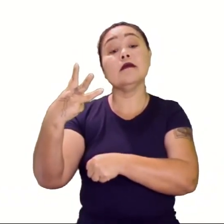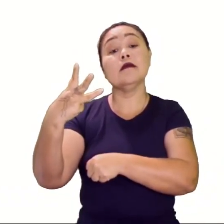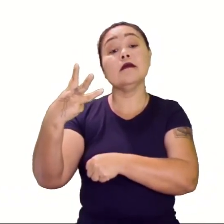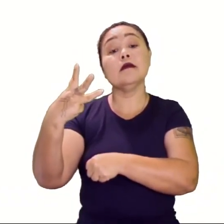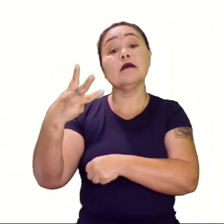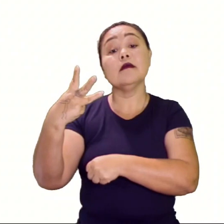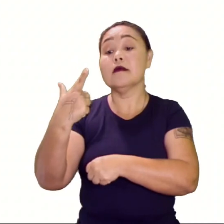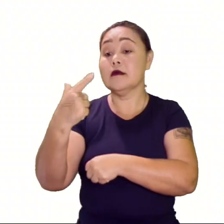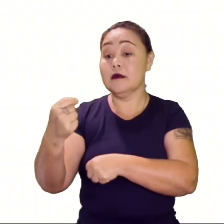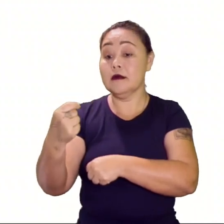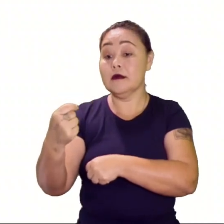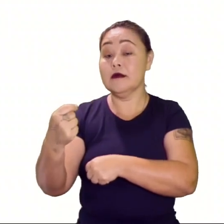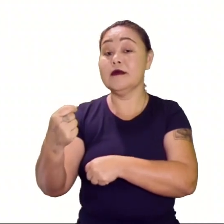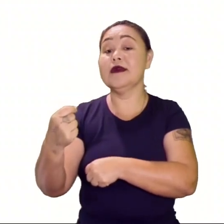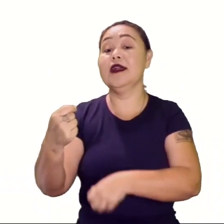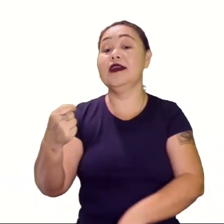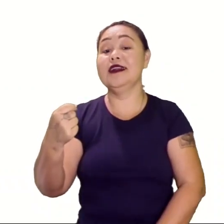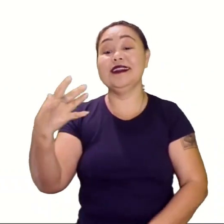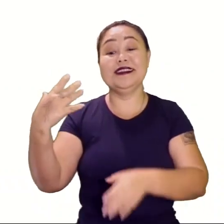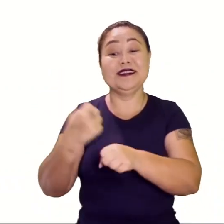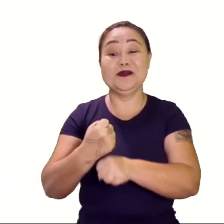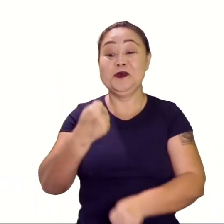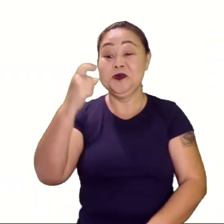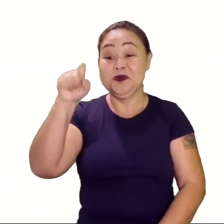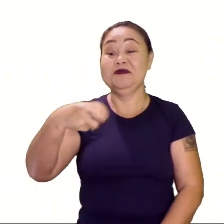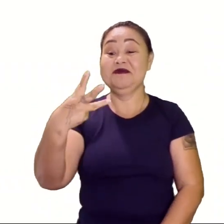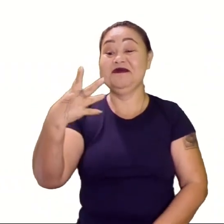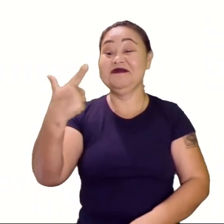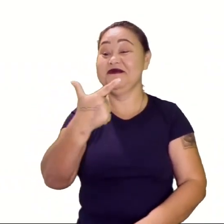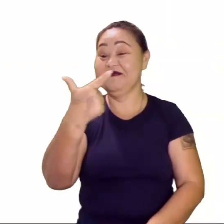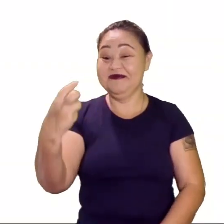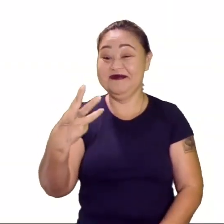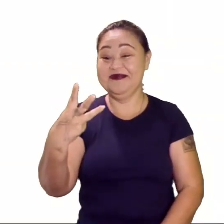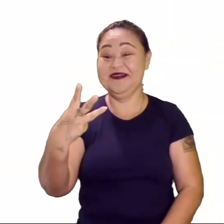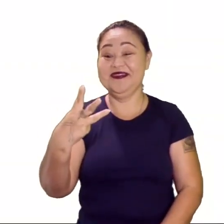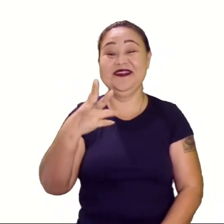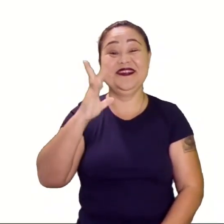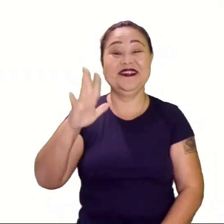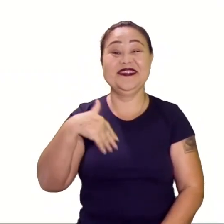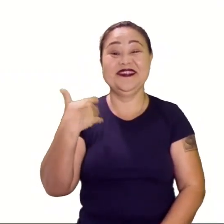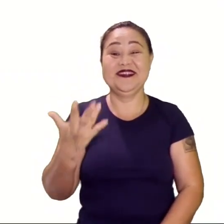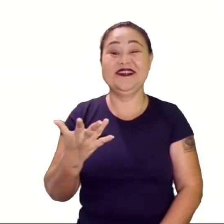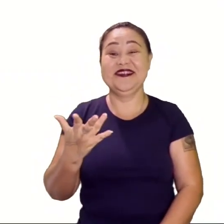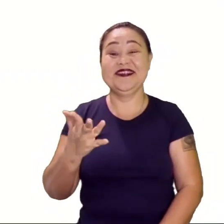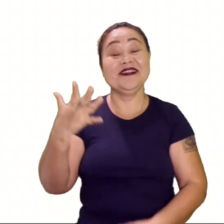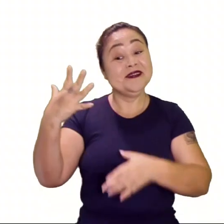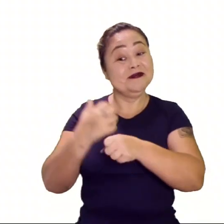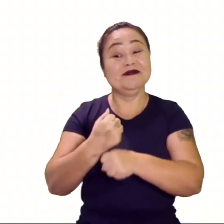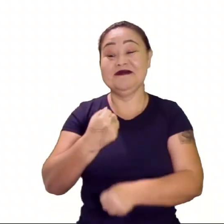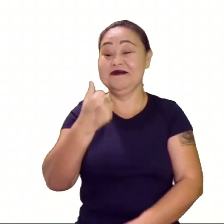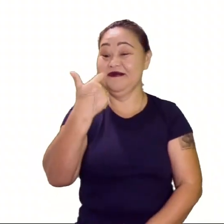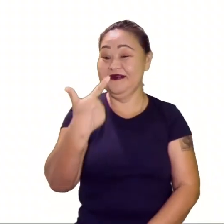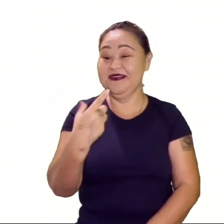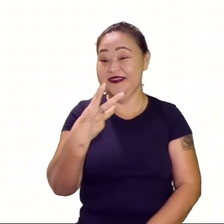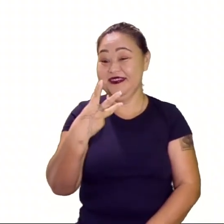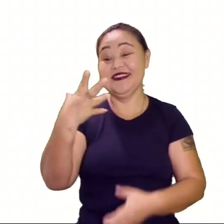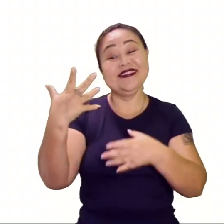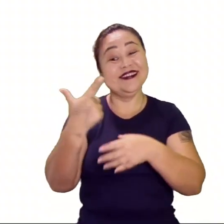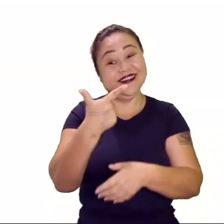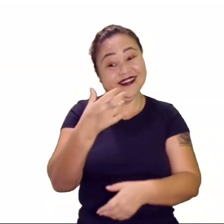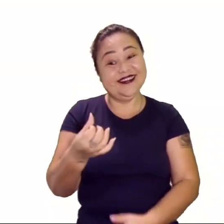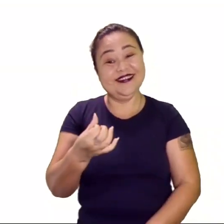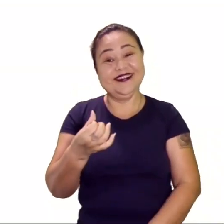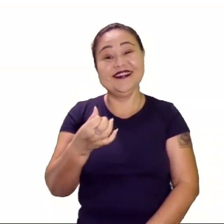Vamos lá? 20, né? Isso. Mais 3? 23. Vamos lá, 23. Mais 3?